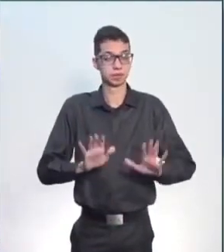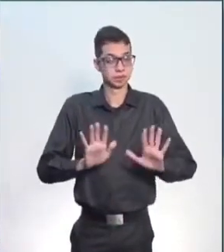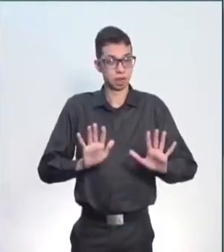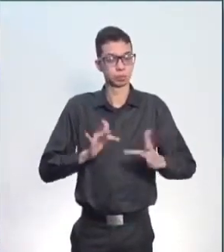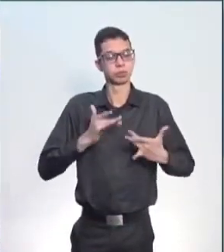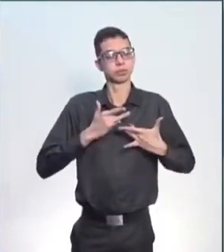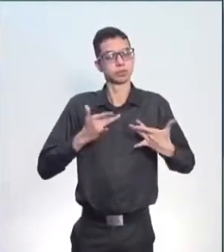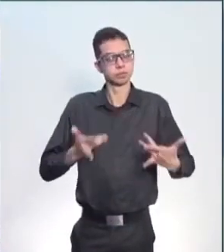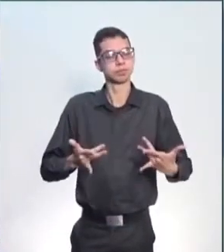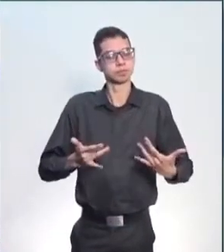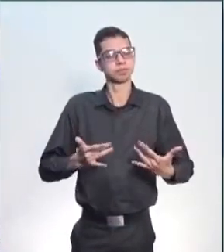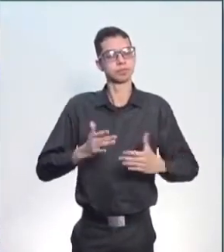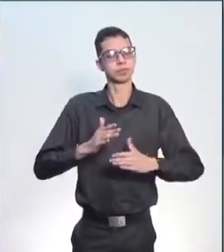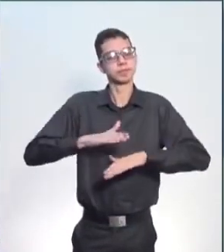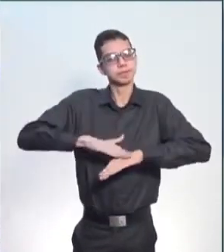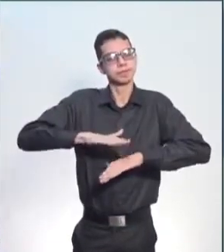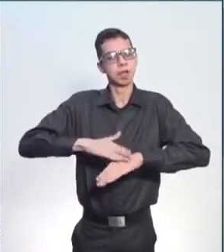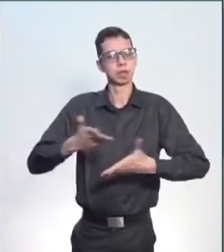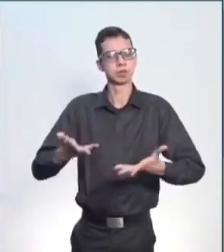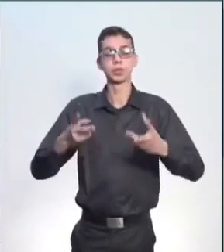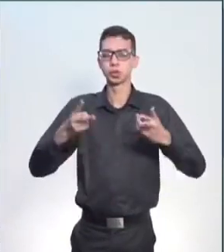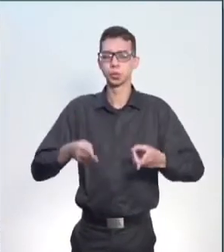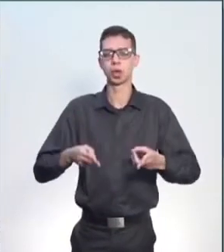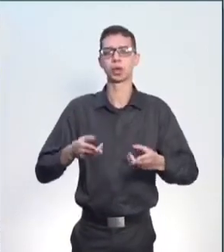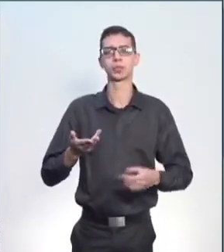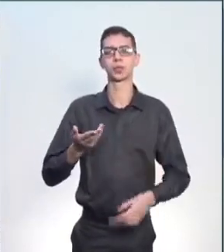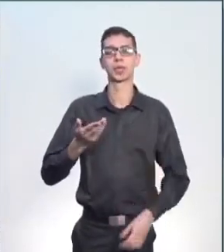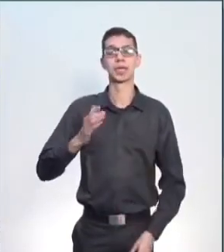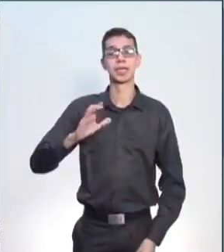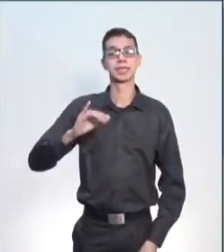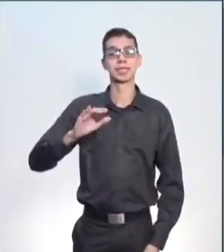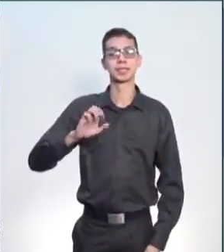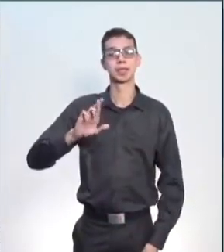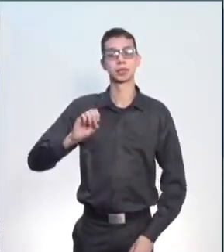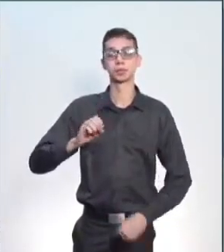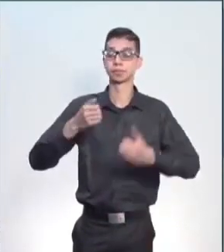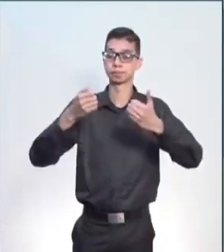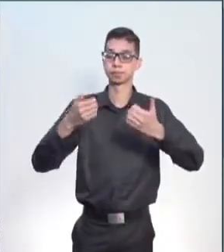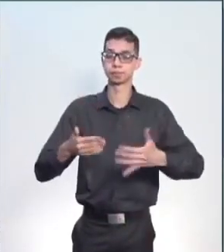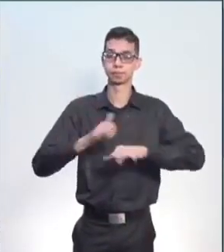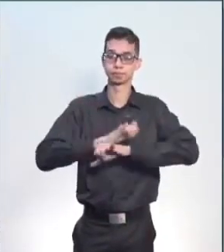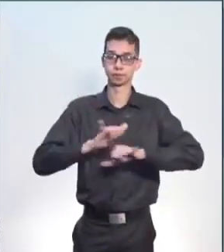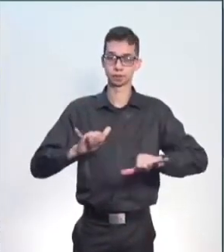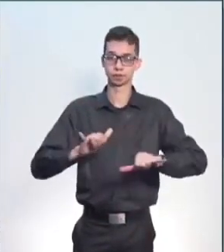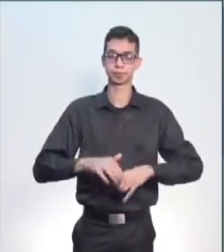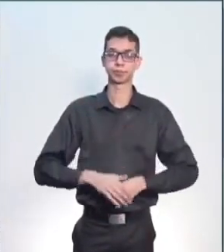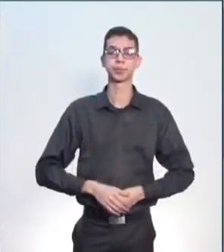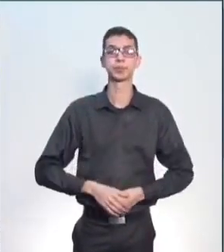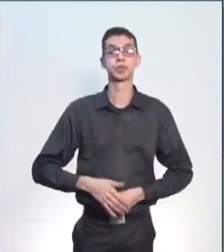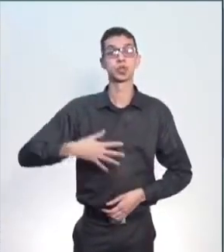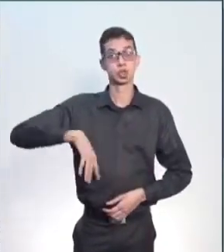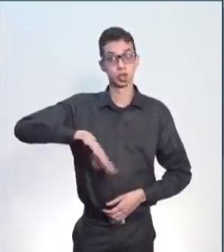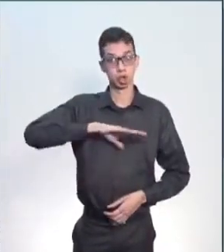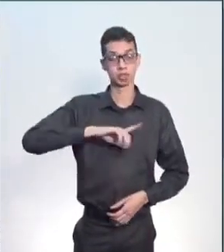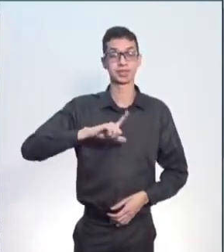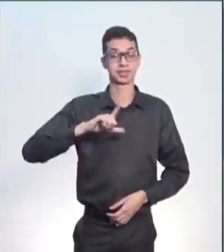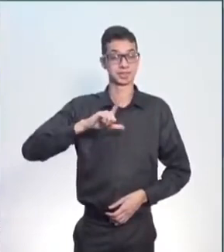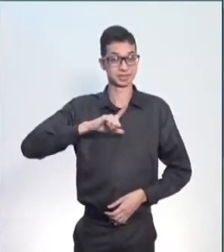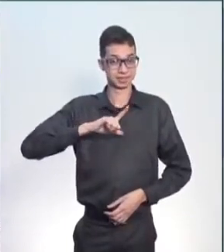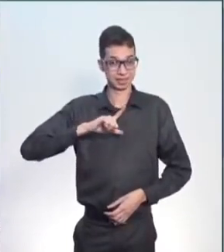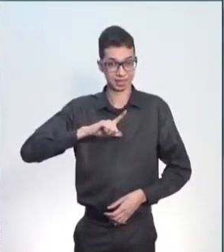texto do Cícero, a fala do africano, né? Ainda que a gente tenha abundância, ainda que a gente não tenha